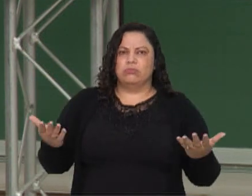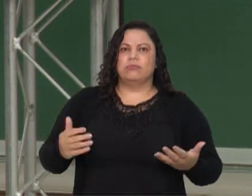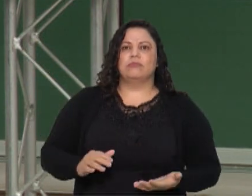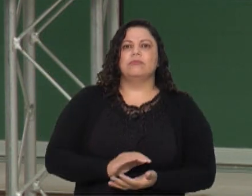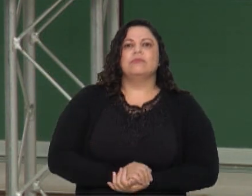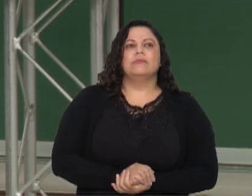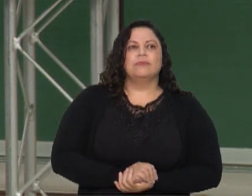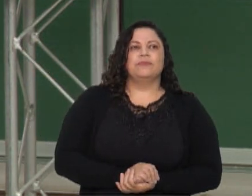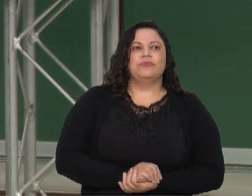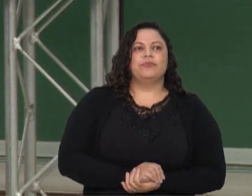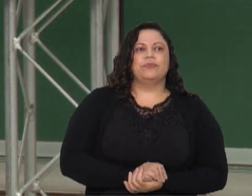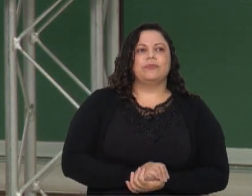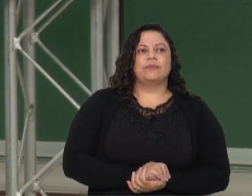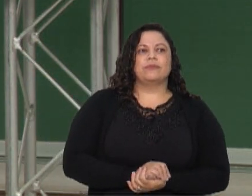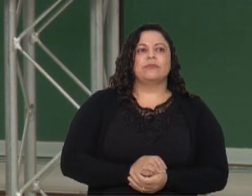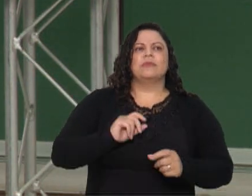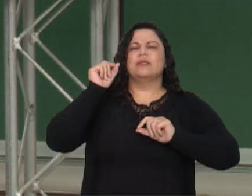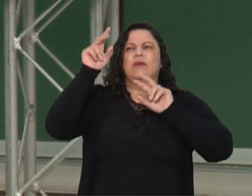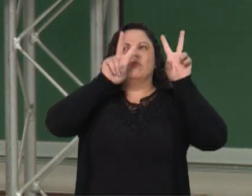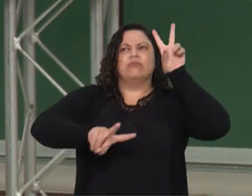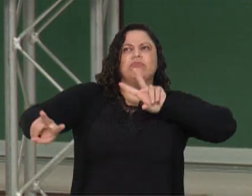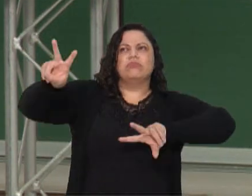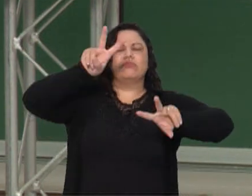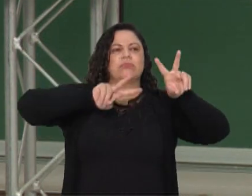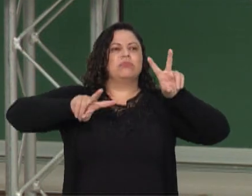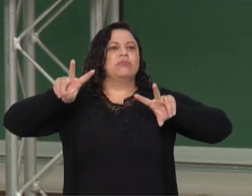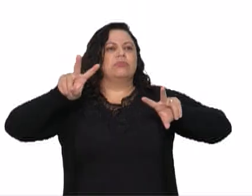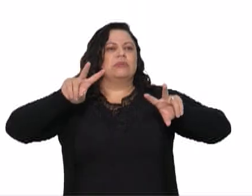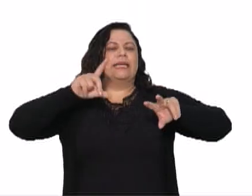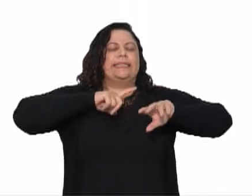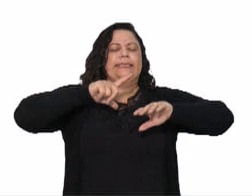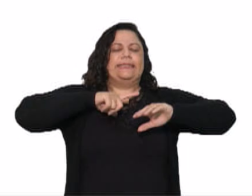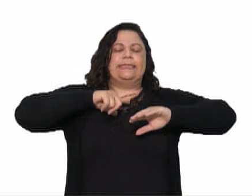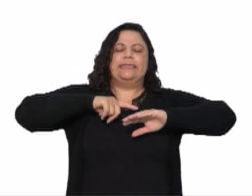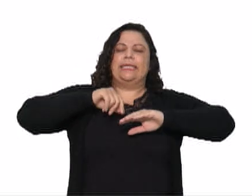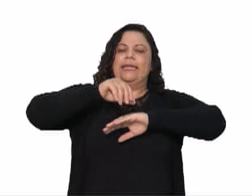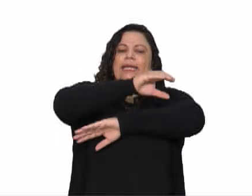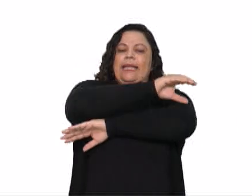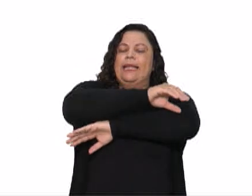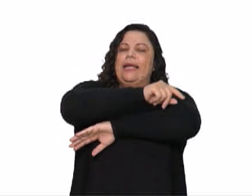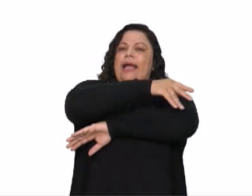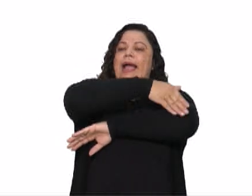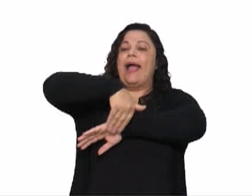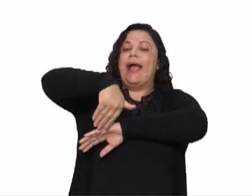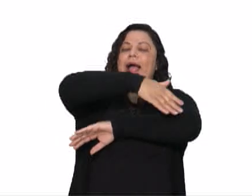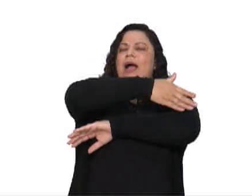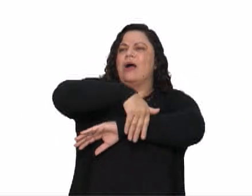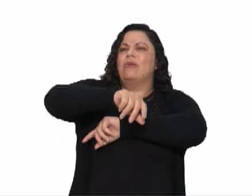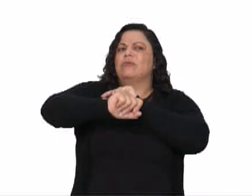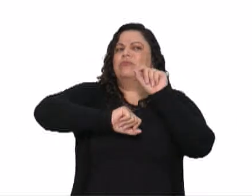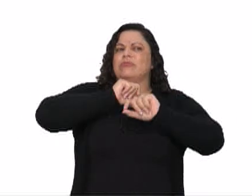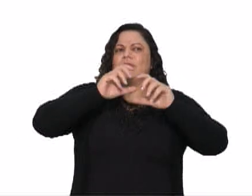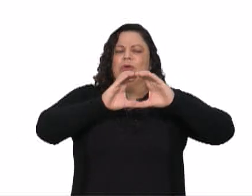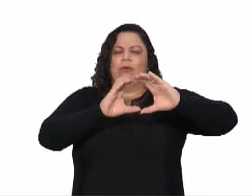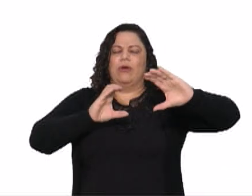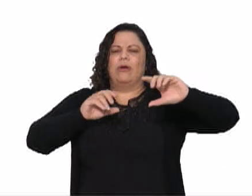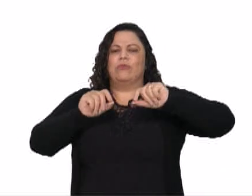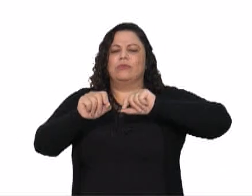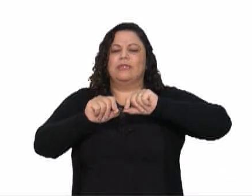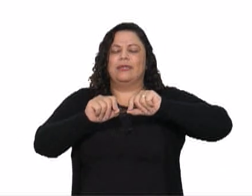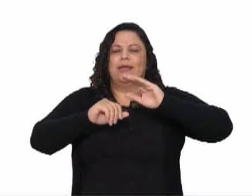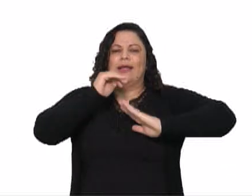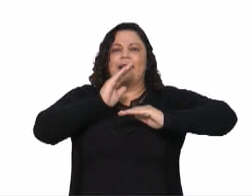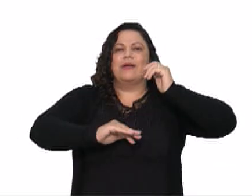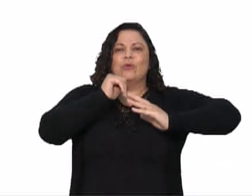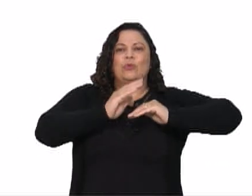pessoal. Olha só, visualizem lá. Temos a rua 9 de Julho aqui embaixo e temos lá o processo de construção